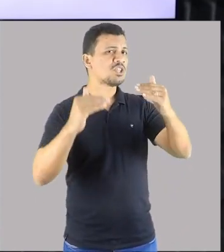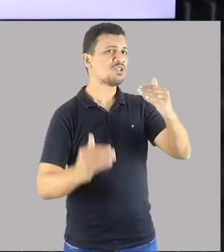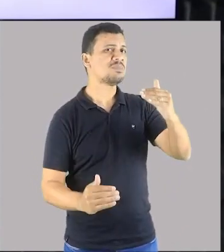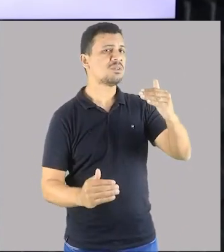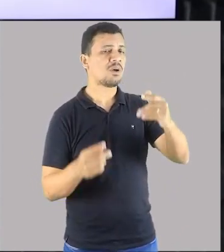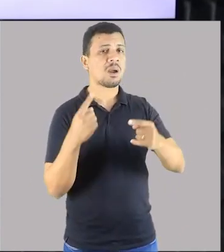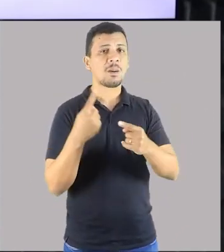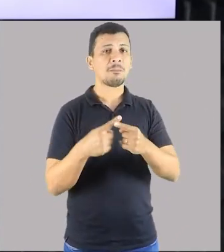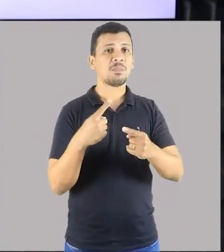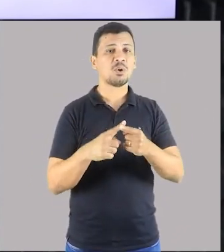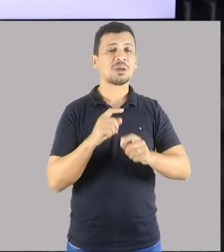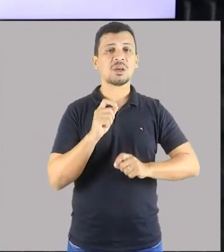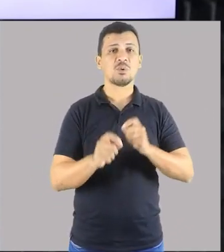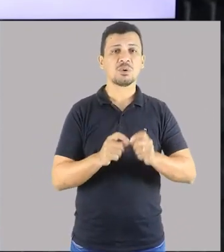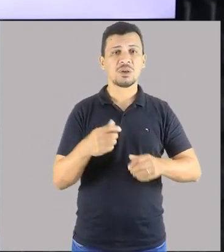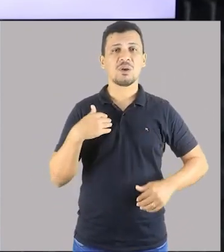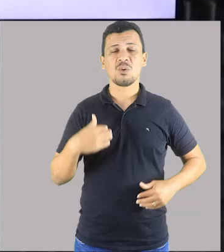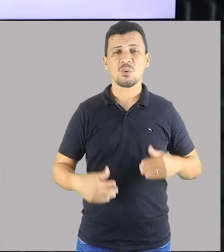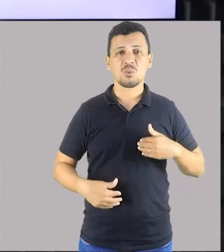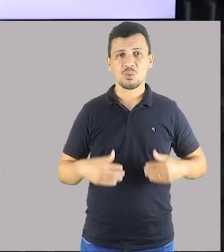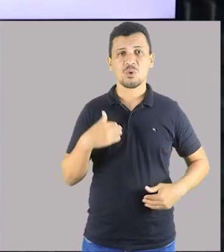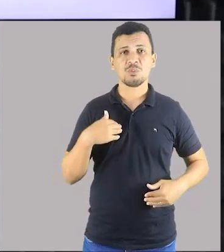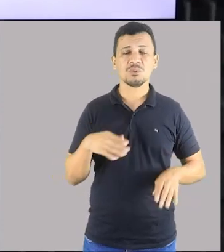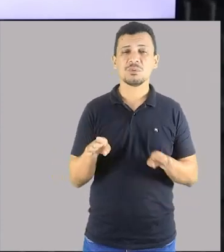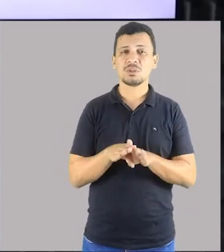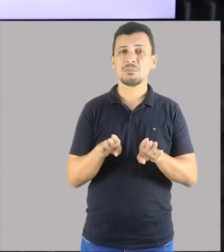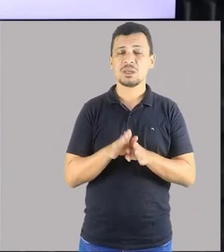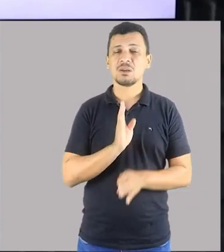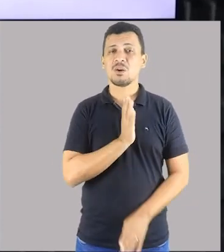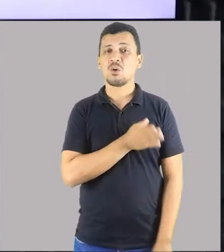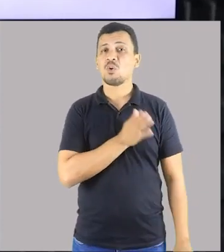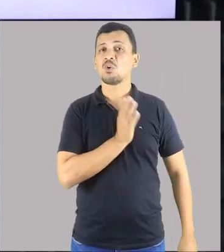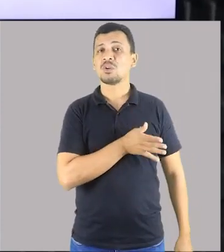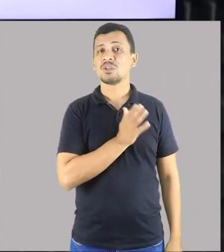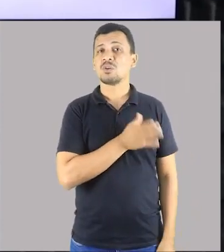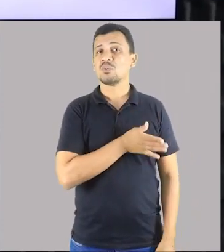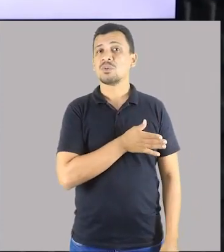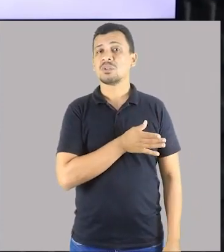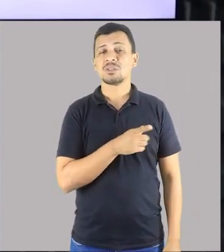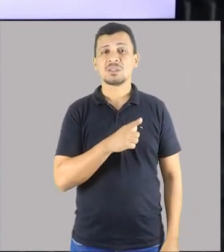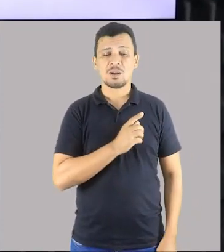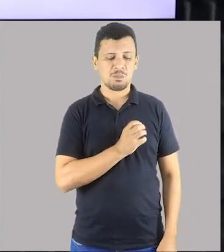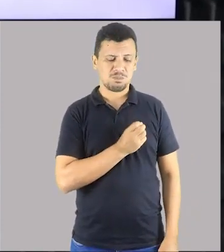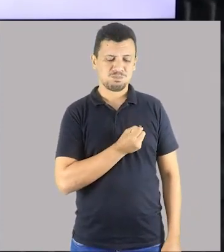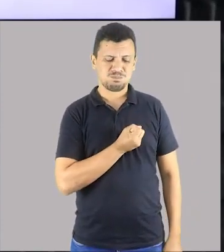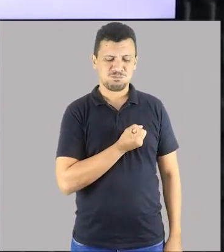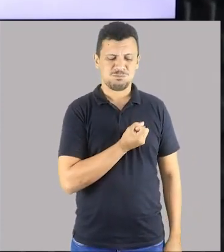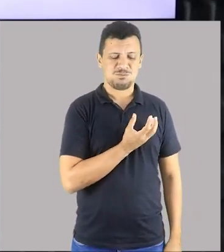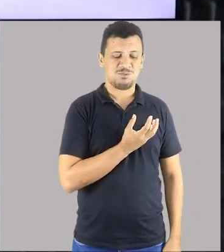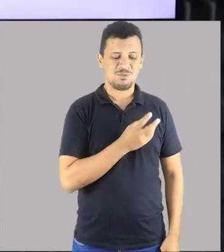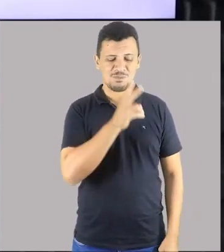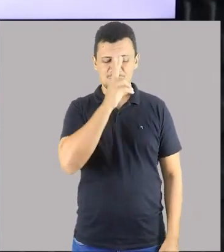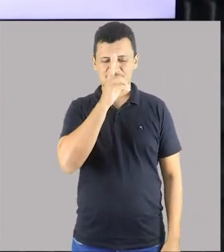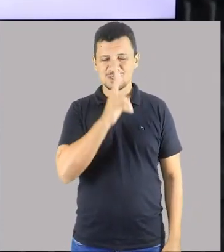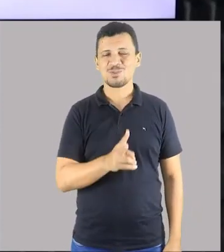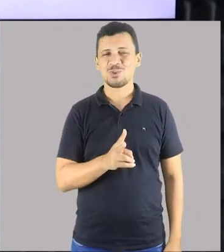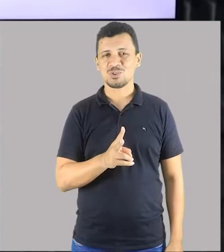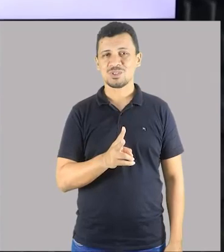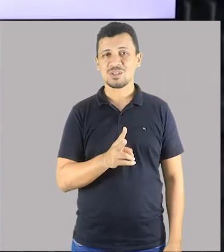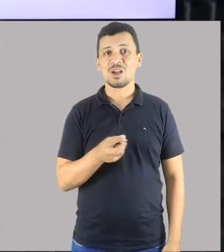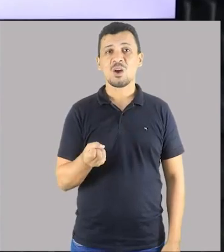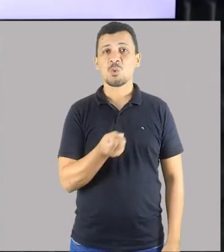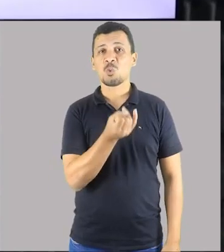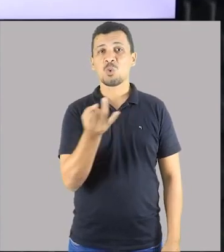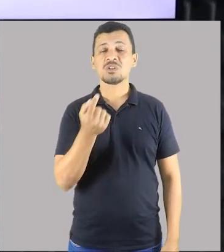maior ação parasimpática e também porque o coração desse indivíduo vai estar maior e vai estar mais forte. Ele vai estar mandando a